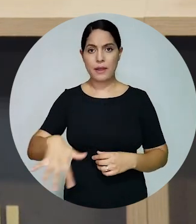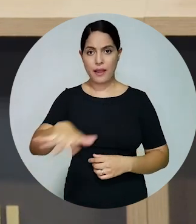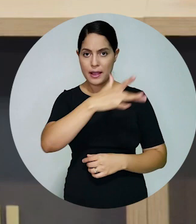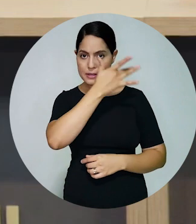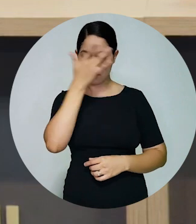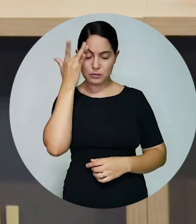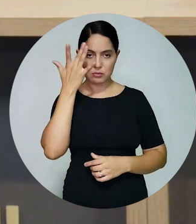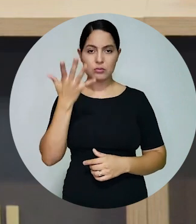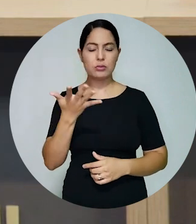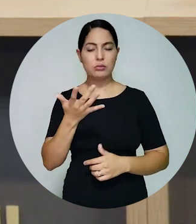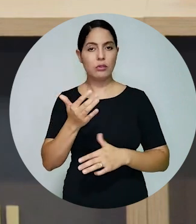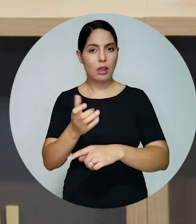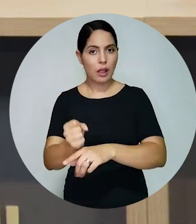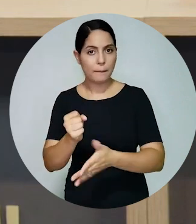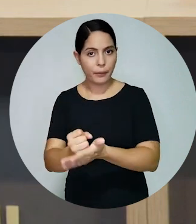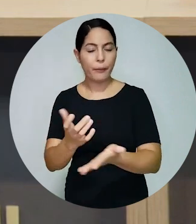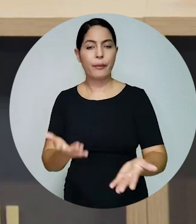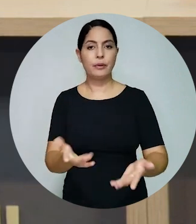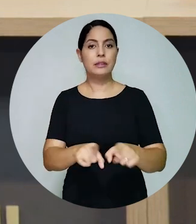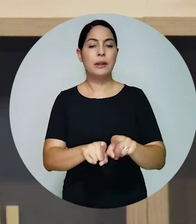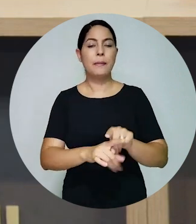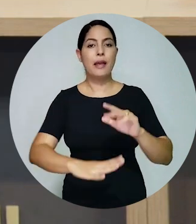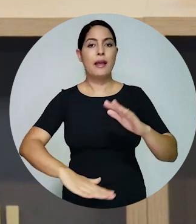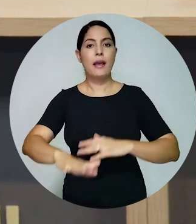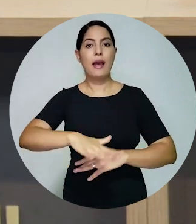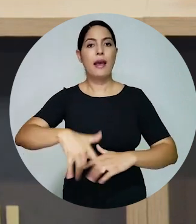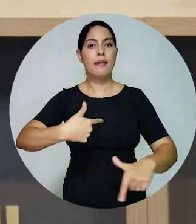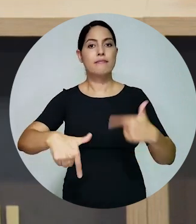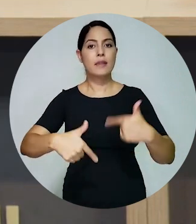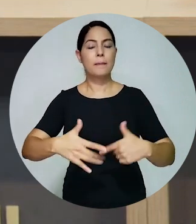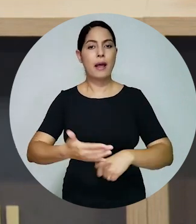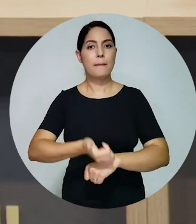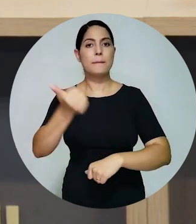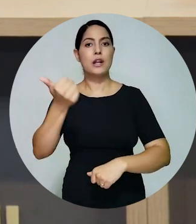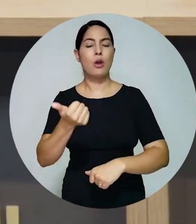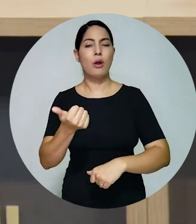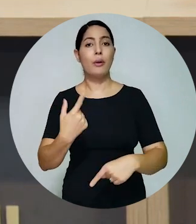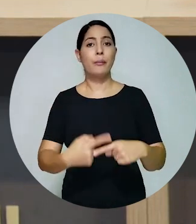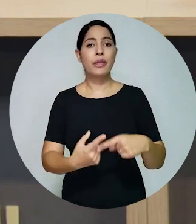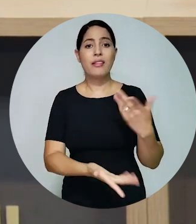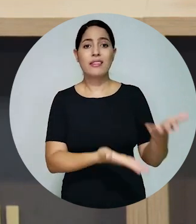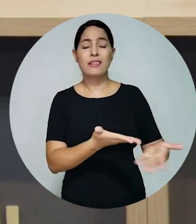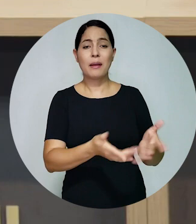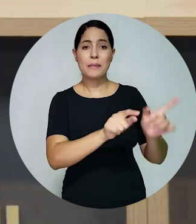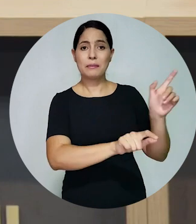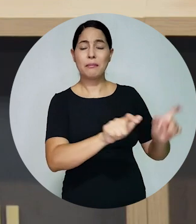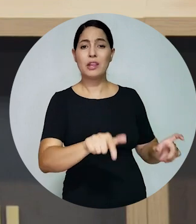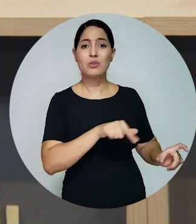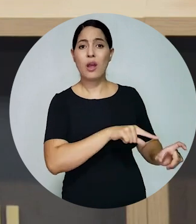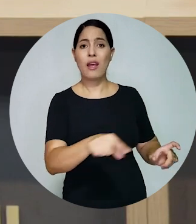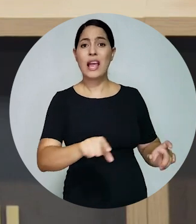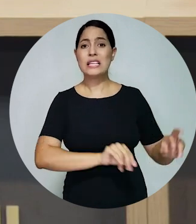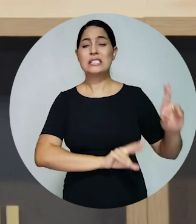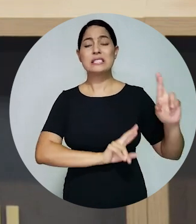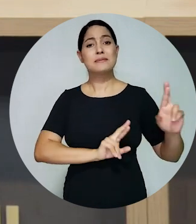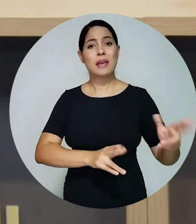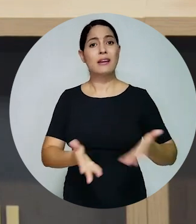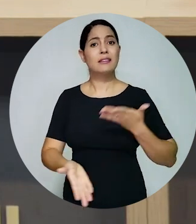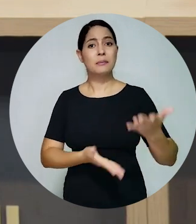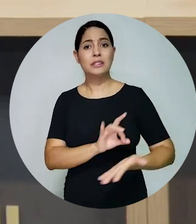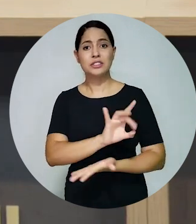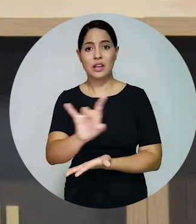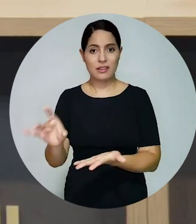auxiliar o próximo, melhorar as condições de trabalho, melhorar as condições de tratamento de tantas e tantas pessoas que